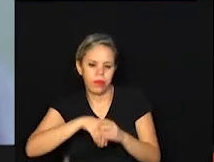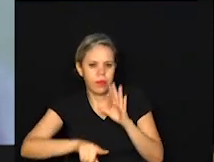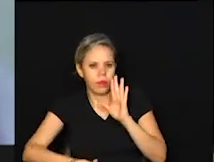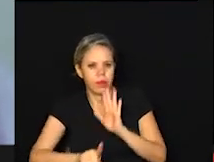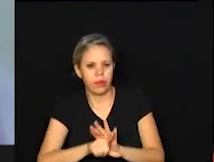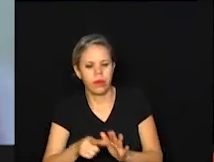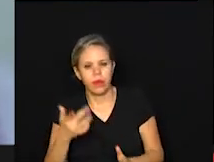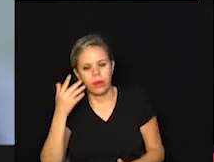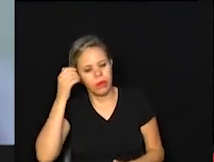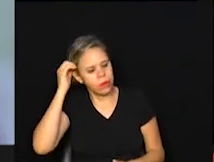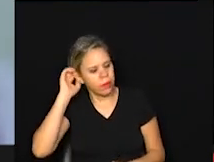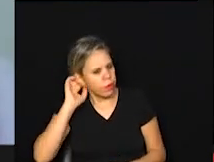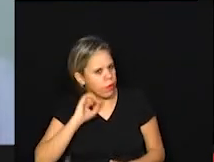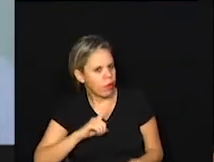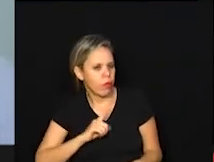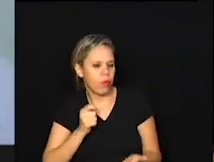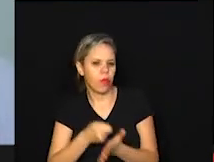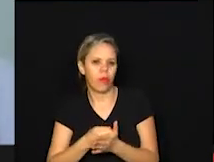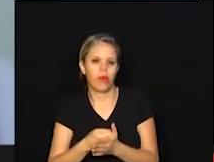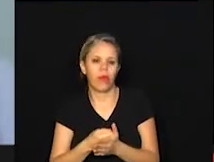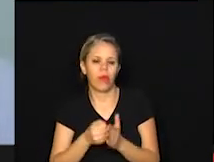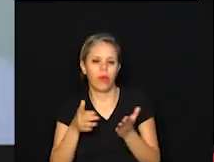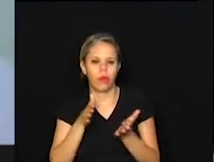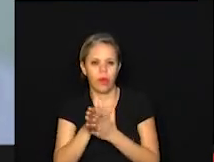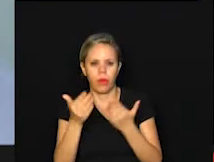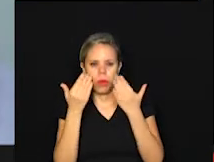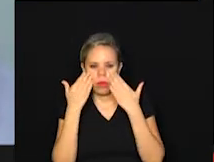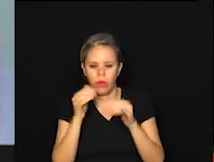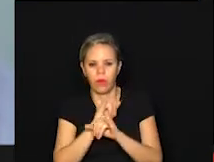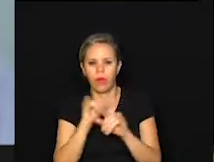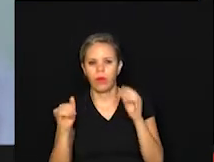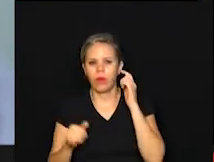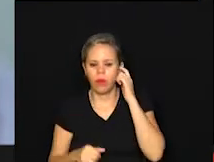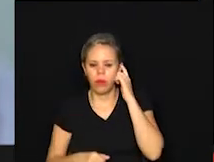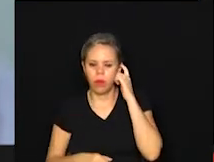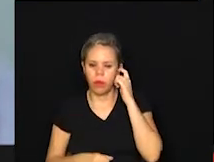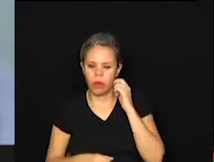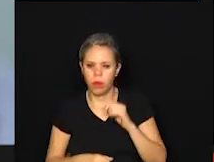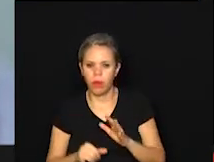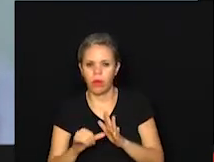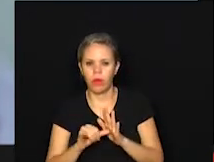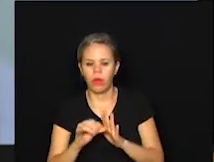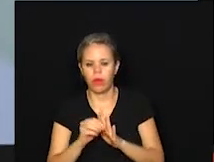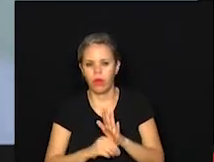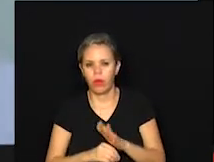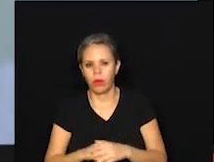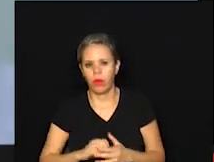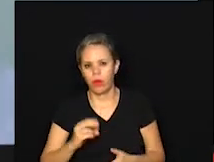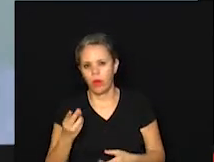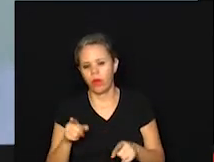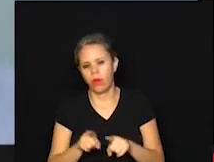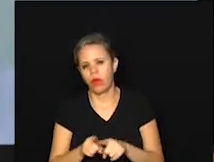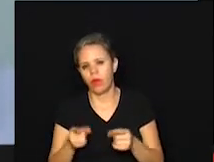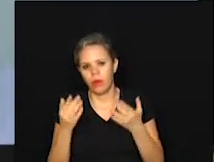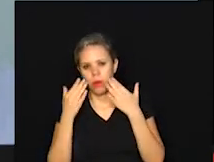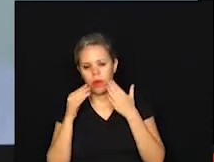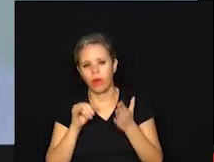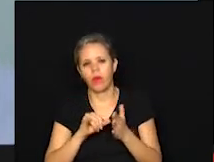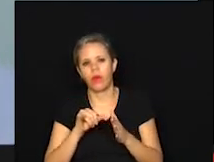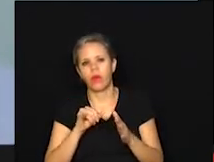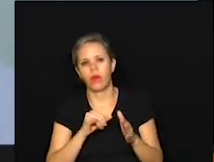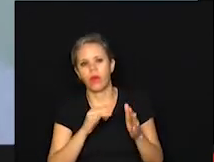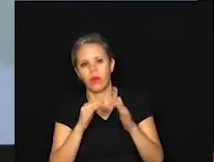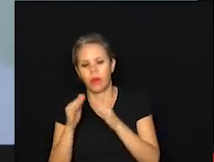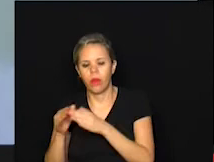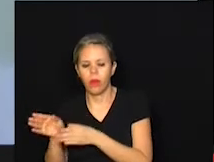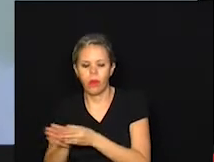uma obrigatoriedade da publicidade, tem que ser publicado tanto no Diário Oficial, como também tem que estar na Casa dos Conselhos